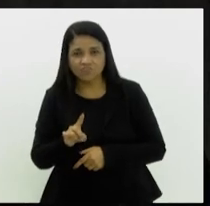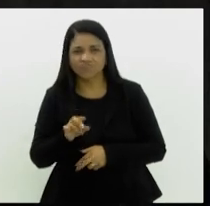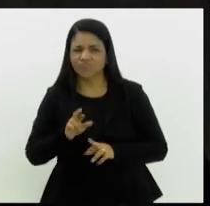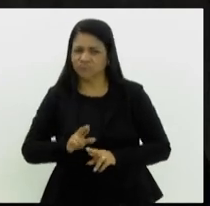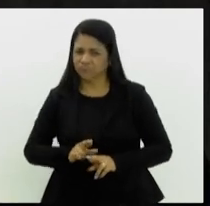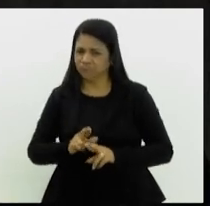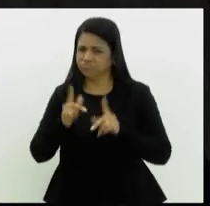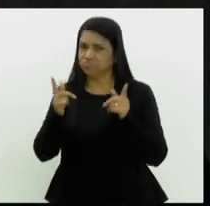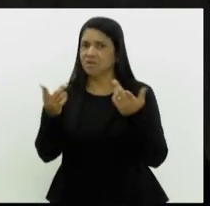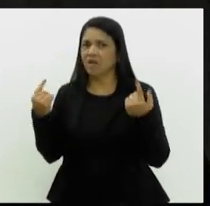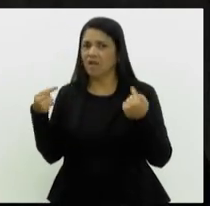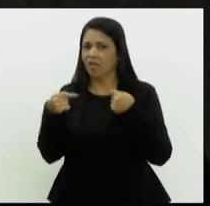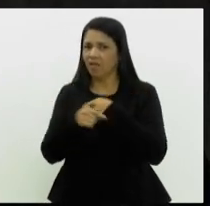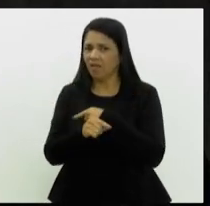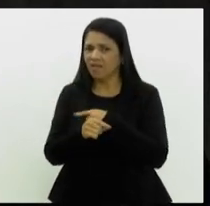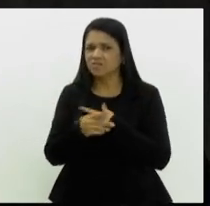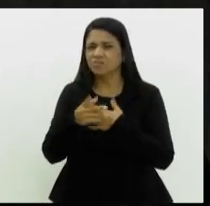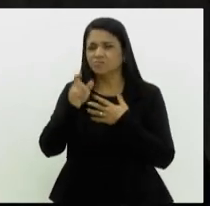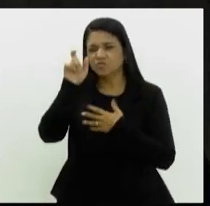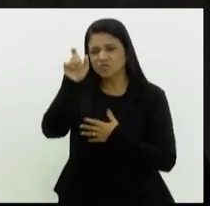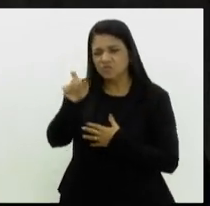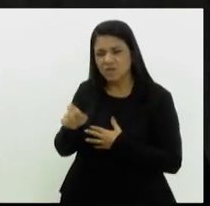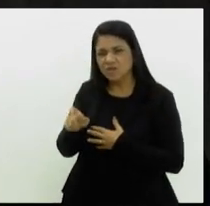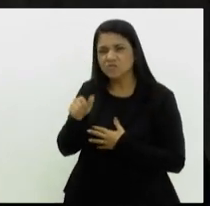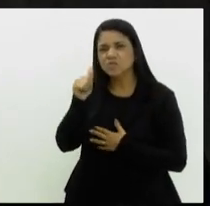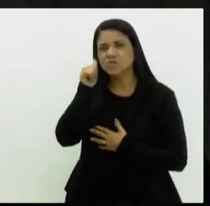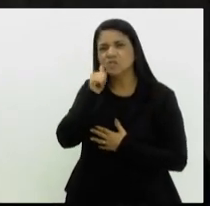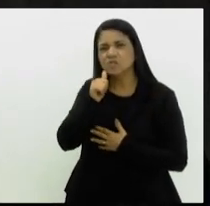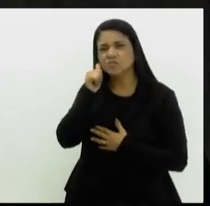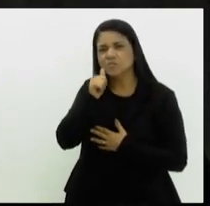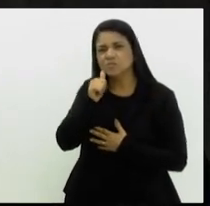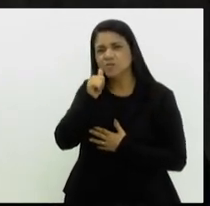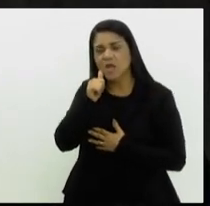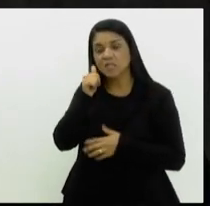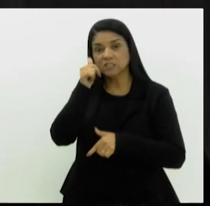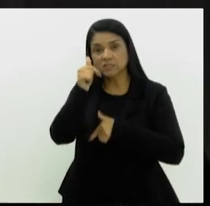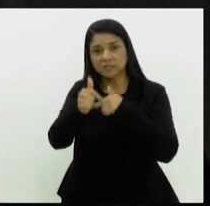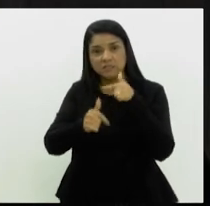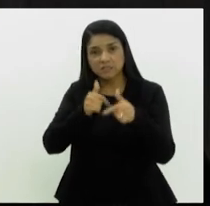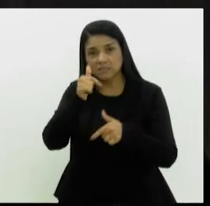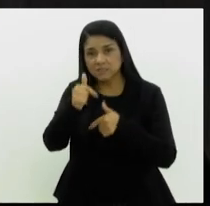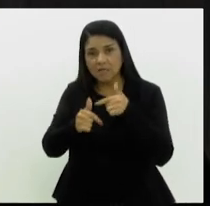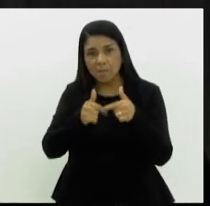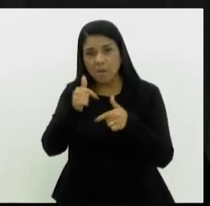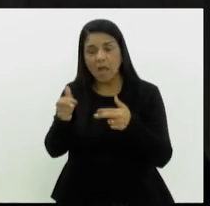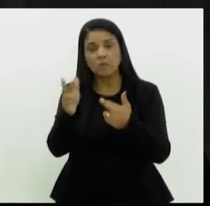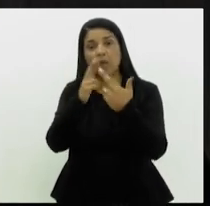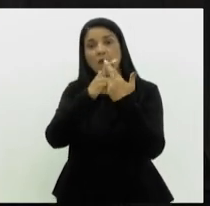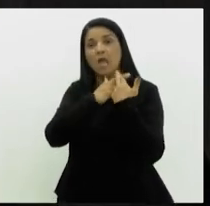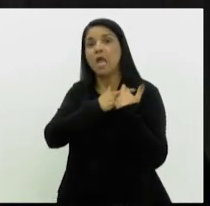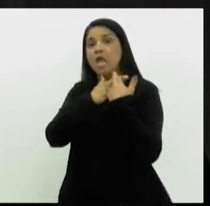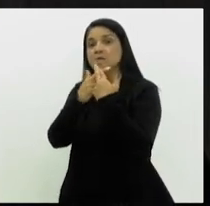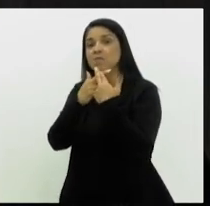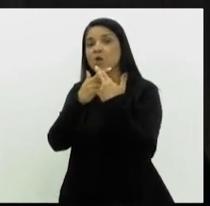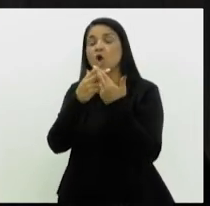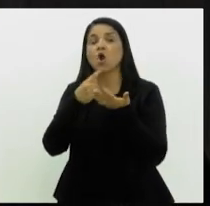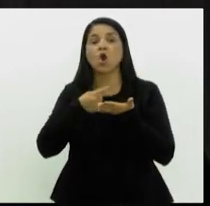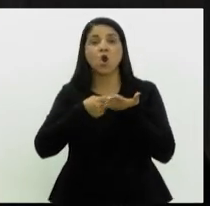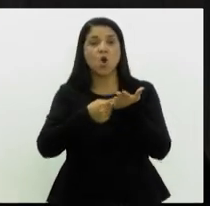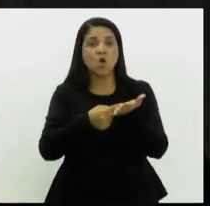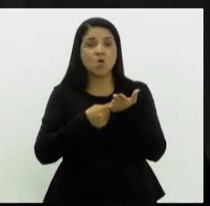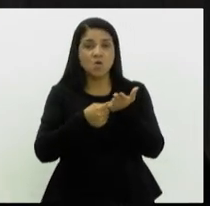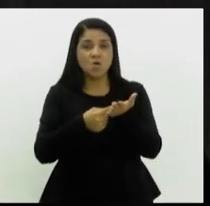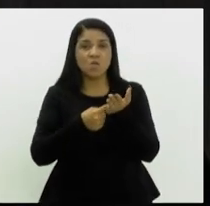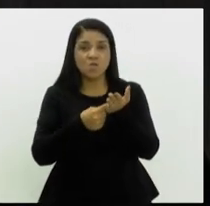falando de legisladoras, de pessoas que fazem do seu trabalho uma responsabilidade, um comprometimento com a